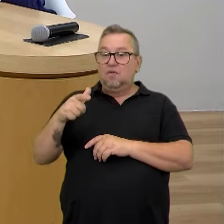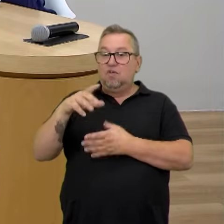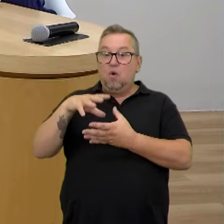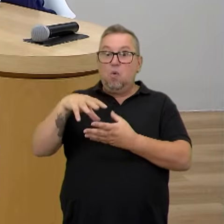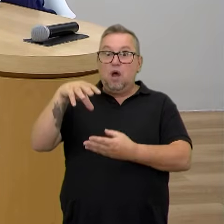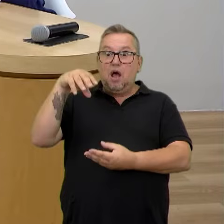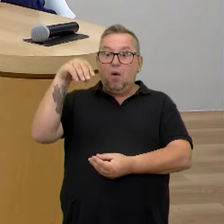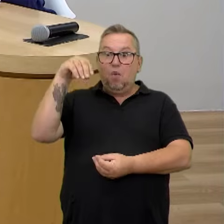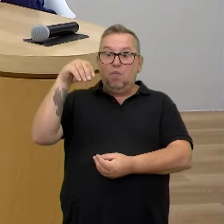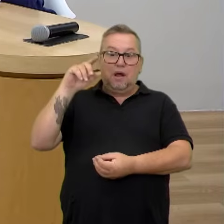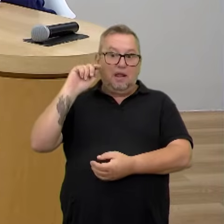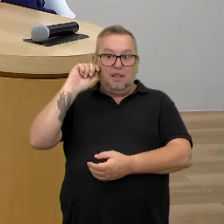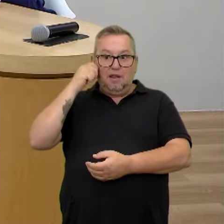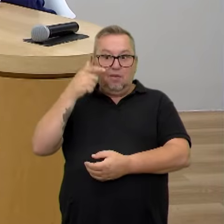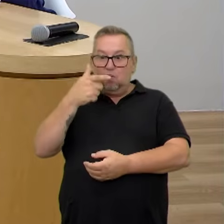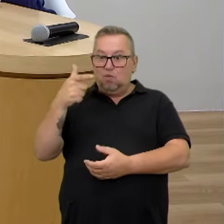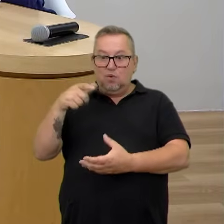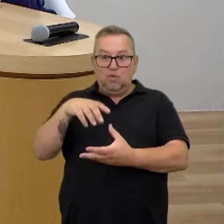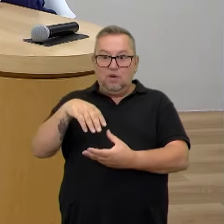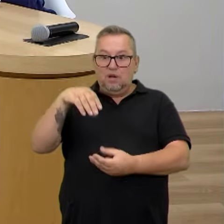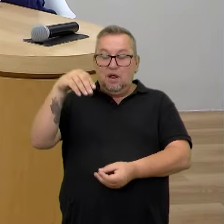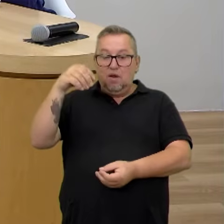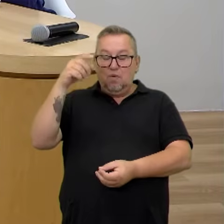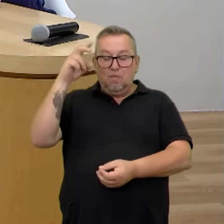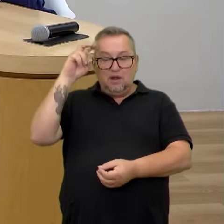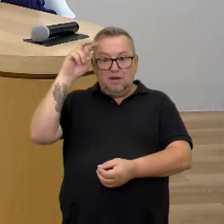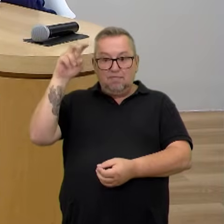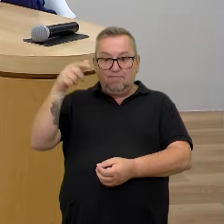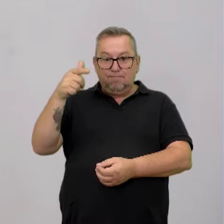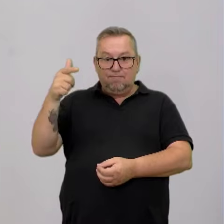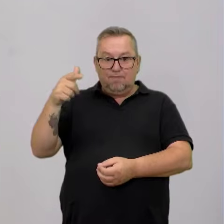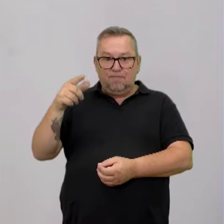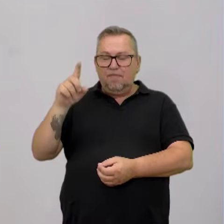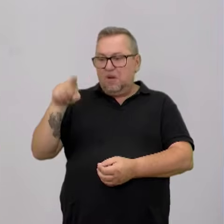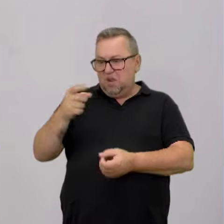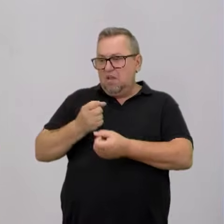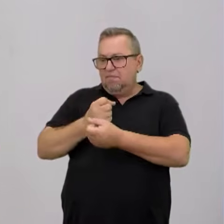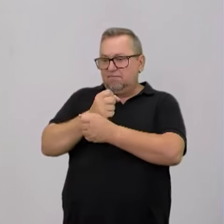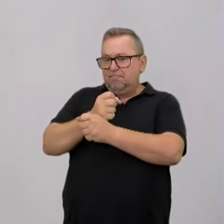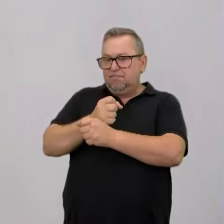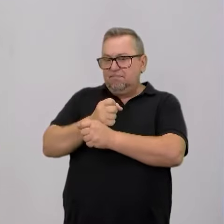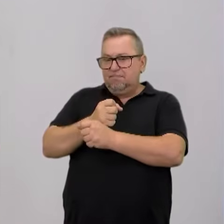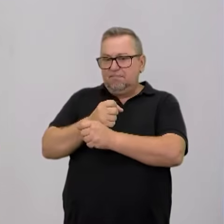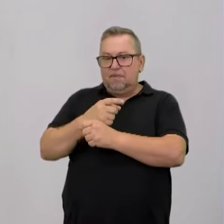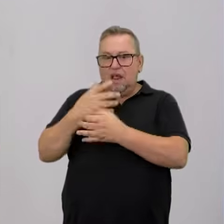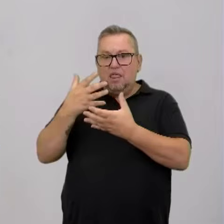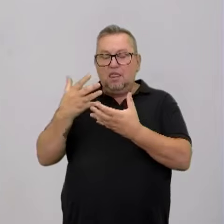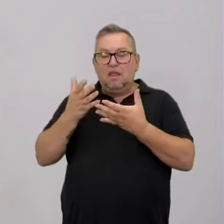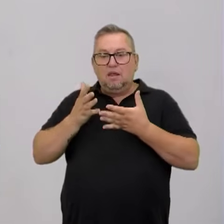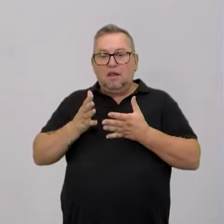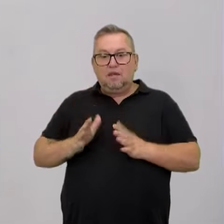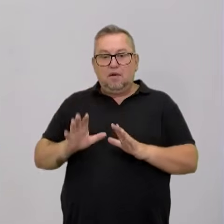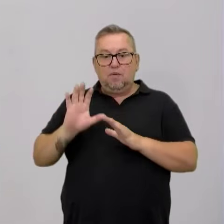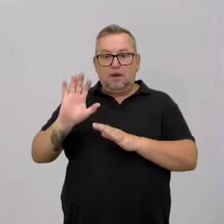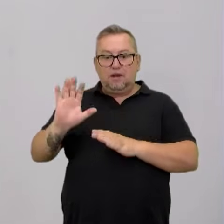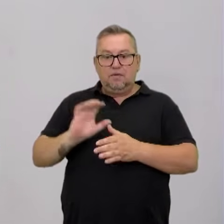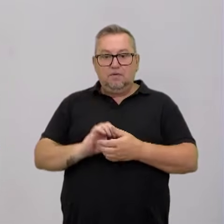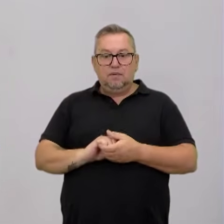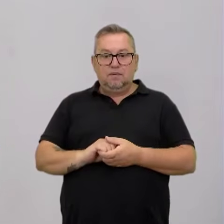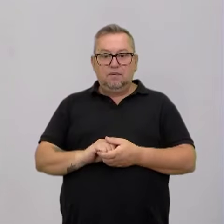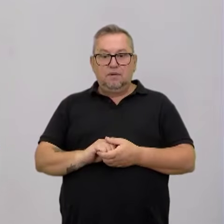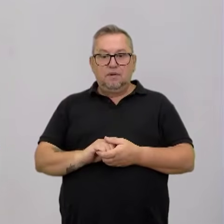alma, né? Não tinham alma, não tinham inteligência, então eles são, sim, escravos. Eles nasceram para